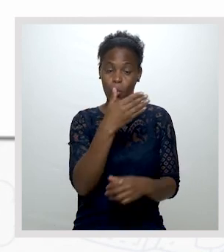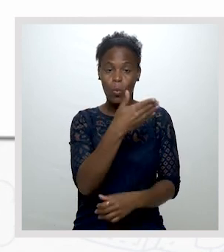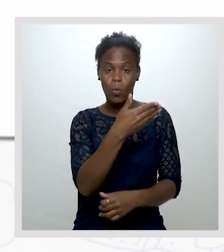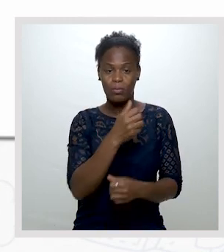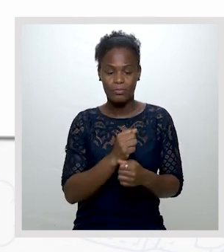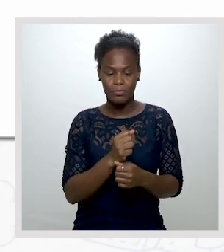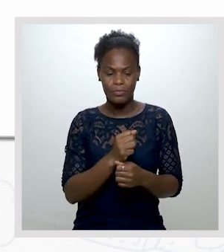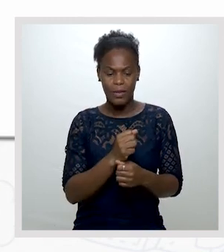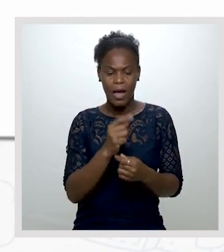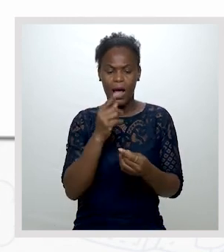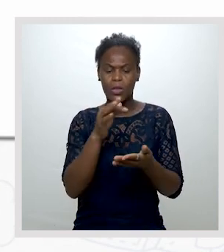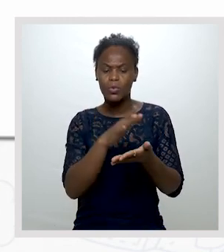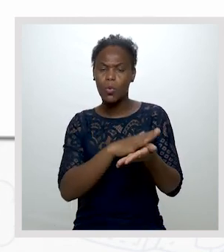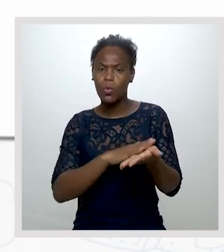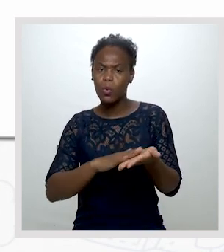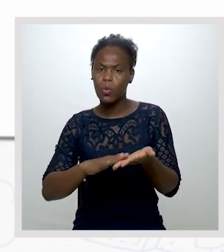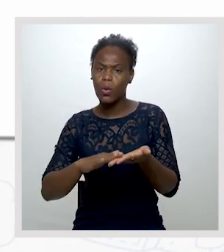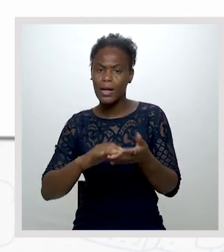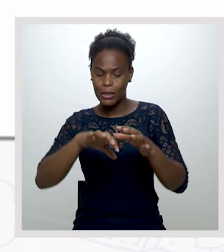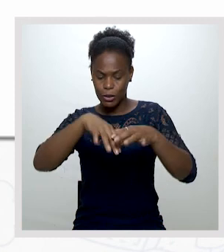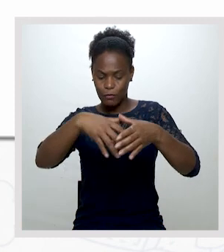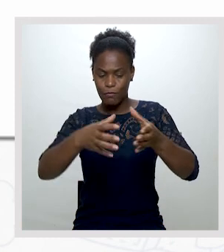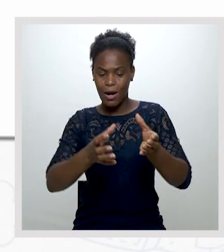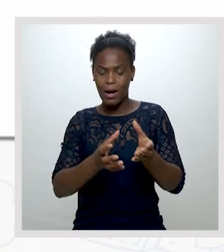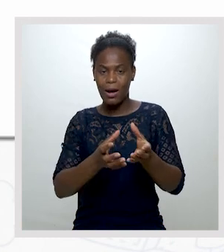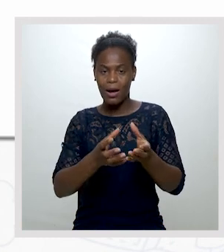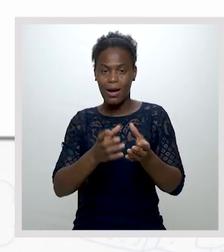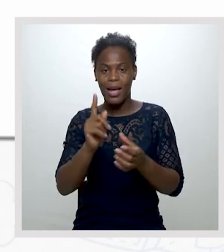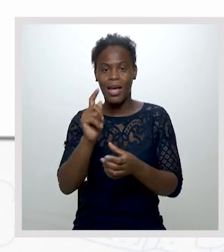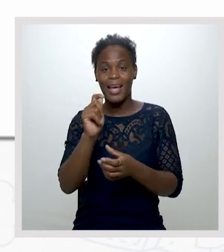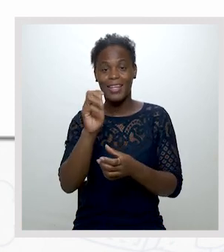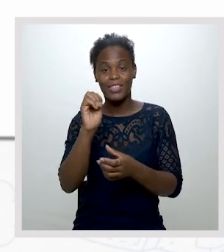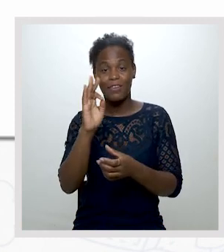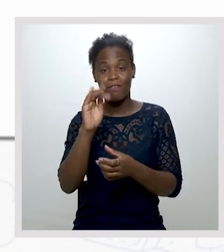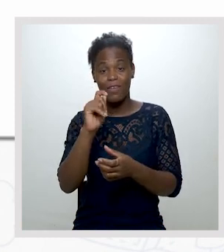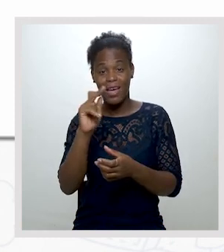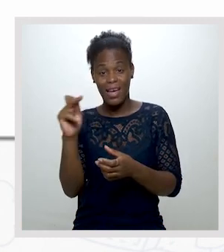Afirmação 1. A superfície da esfera é curva.